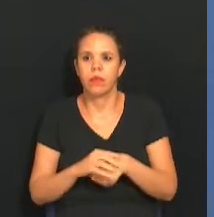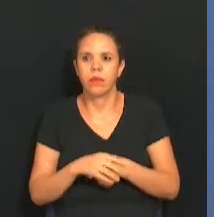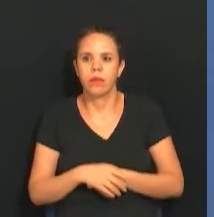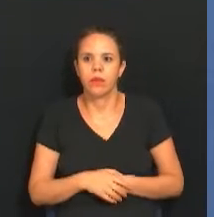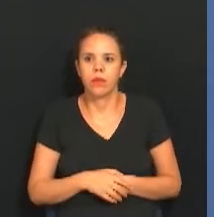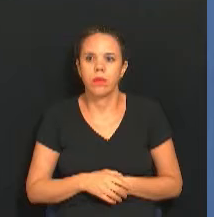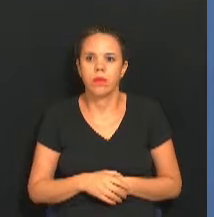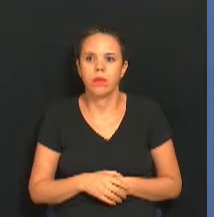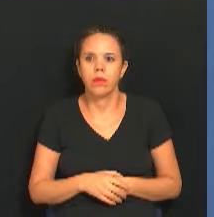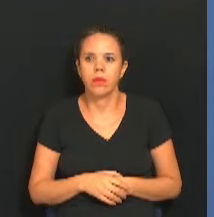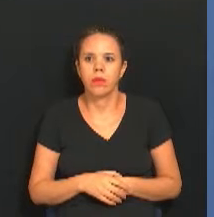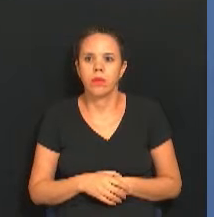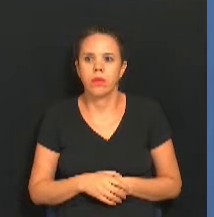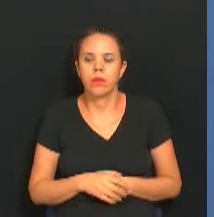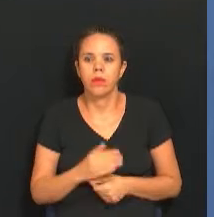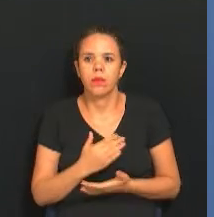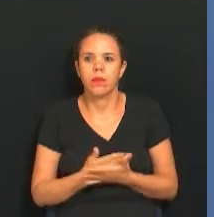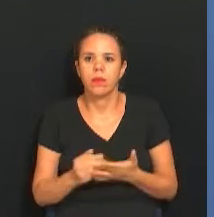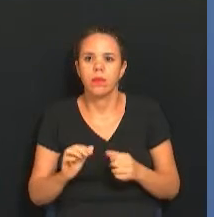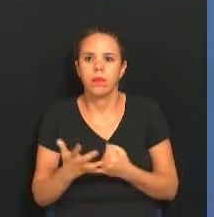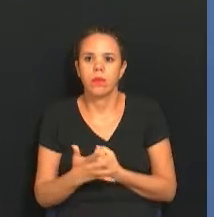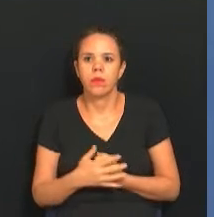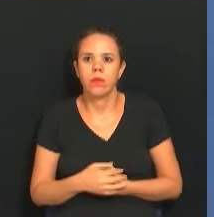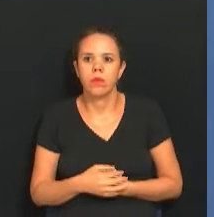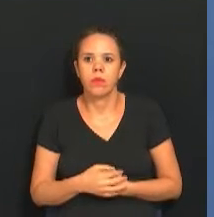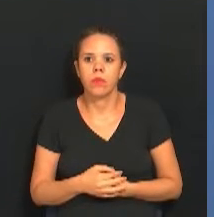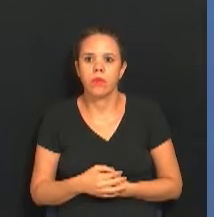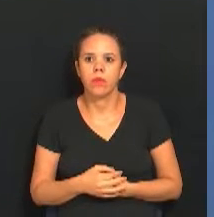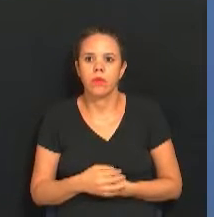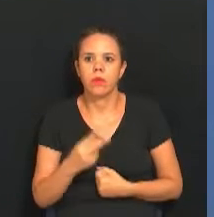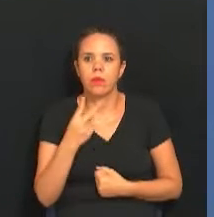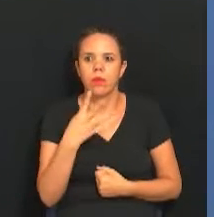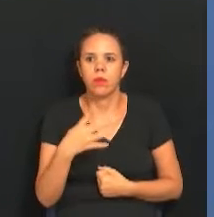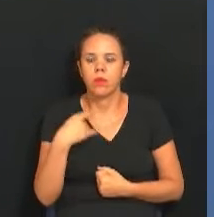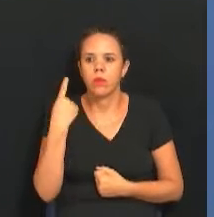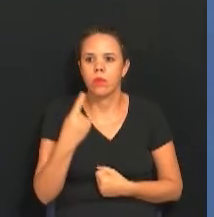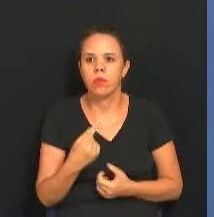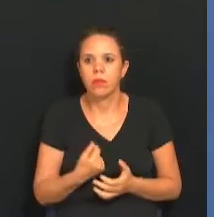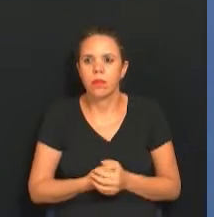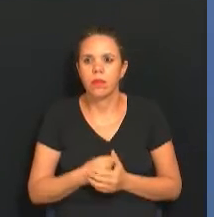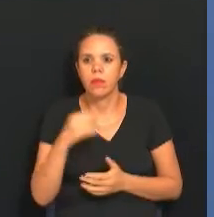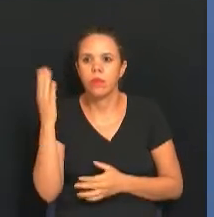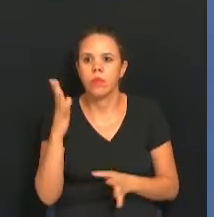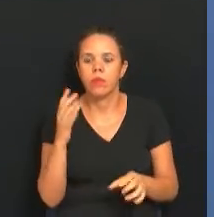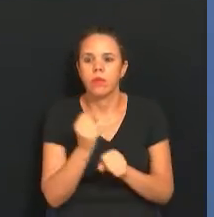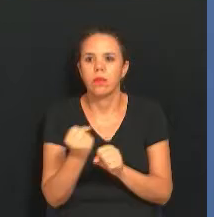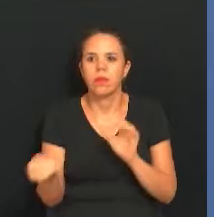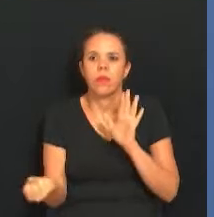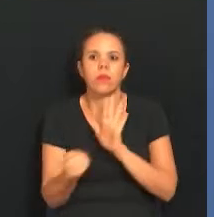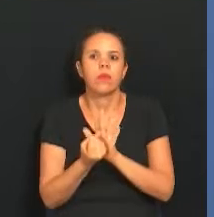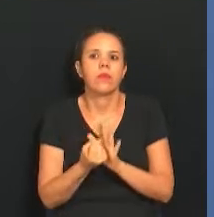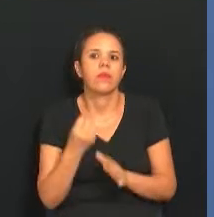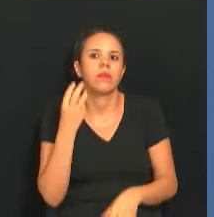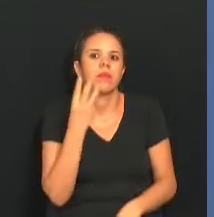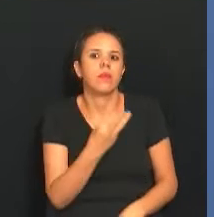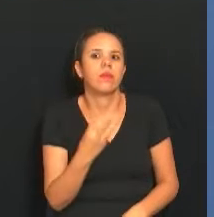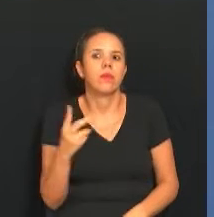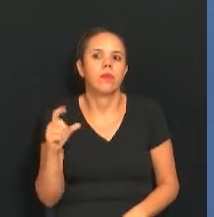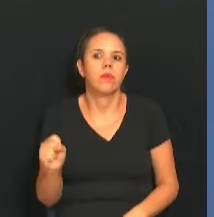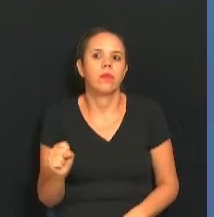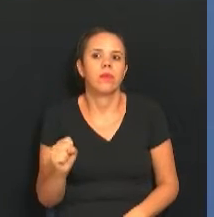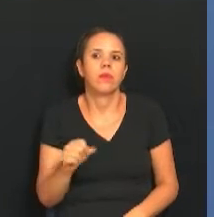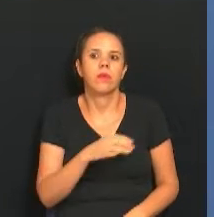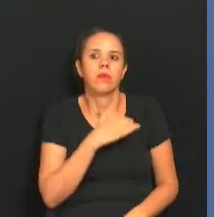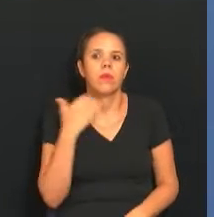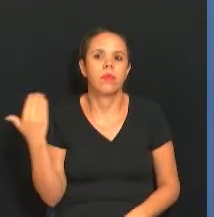covid-19 desde o início da pandemia nas últimas 24 horas o Brasil registrou 318